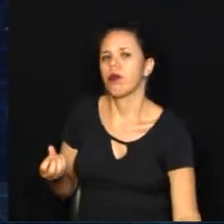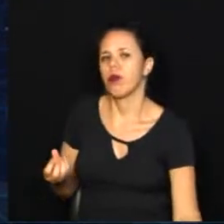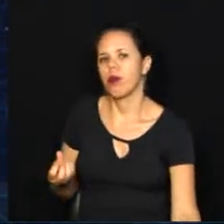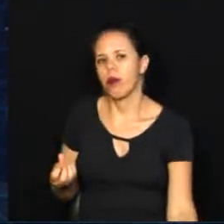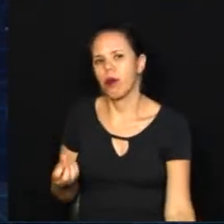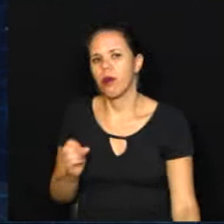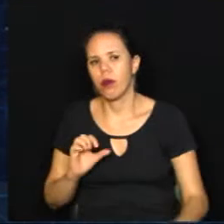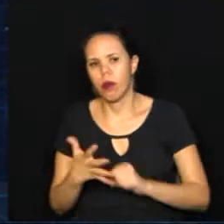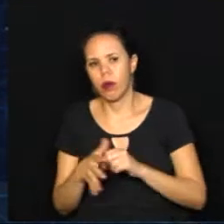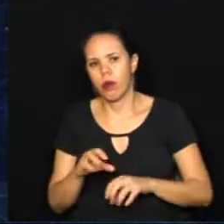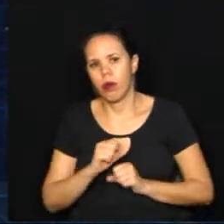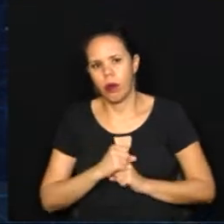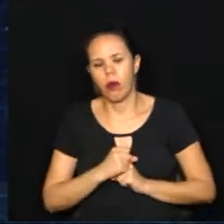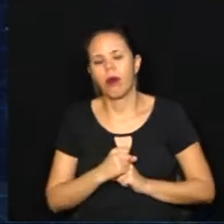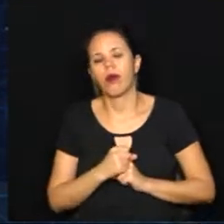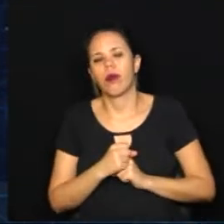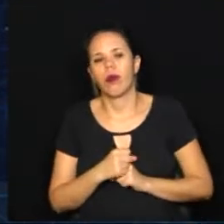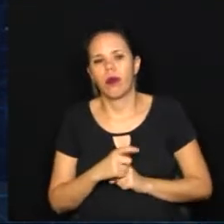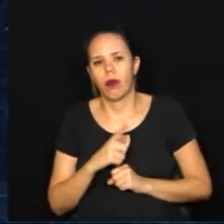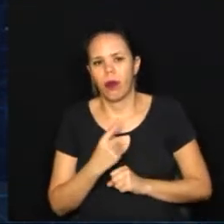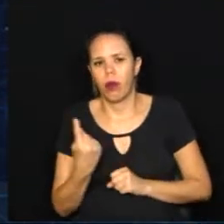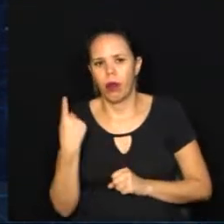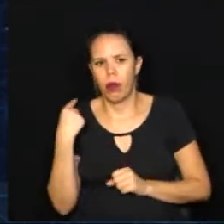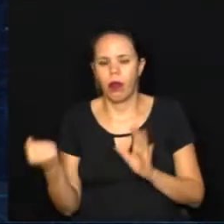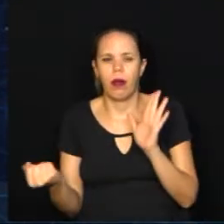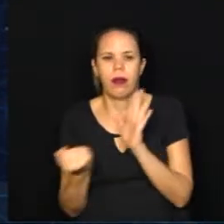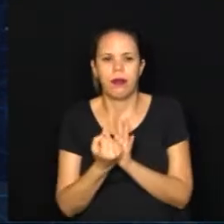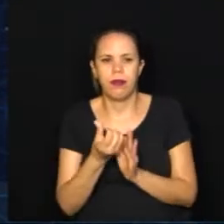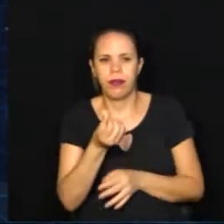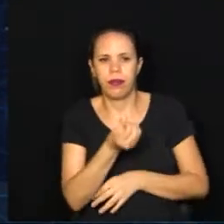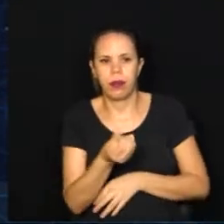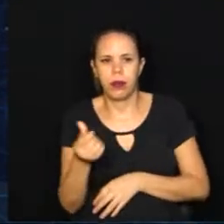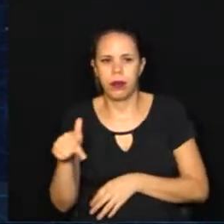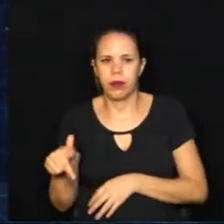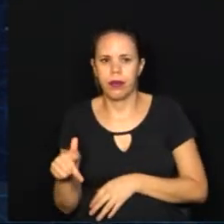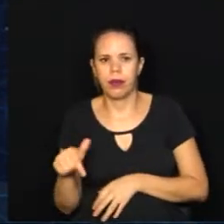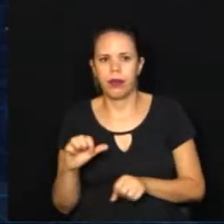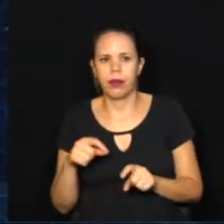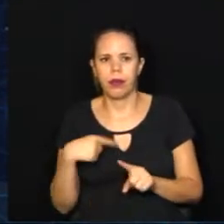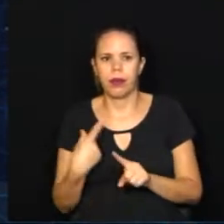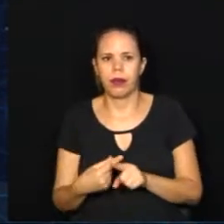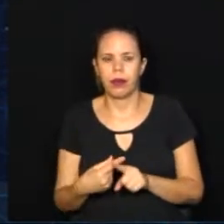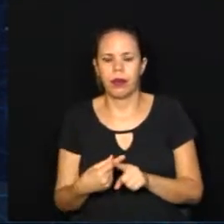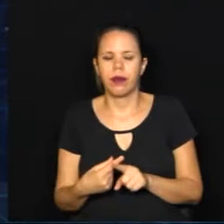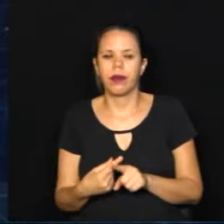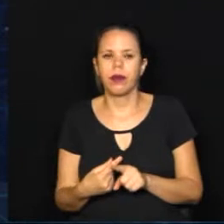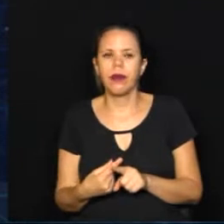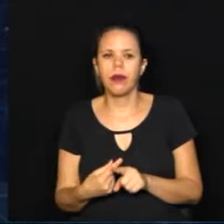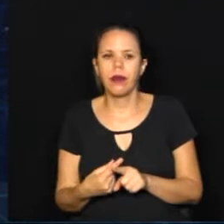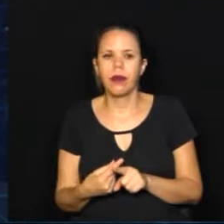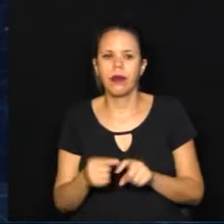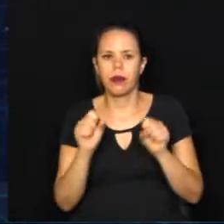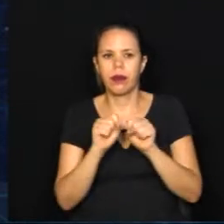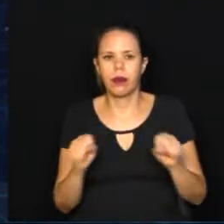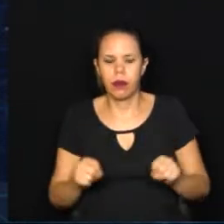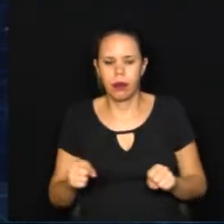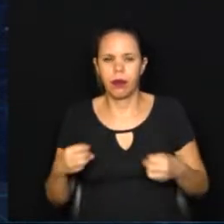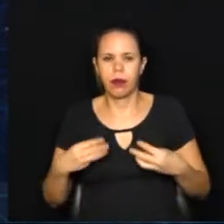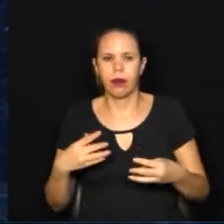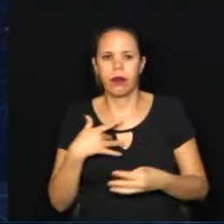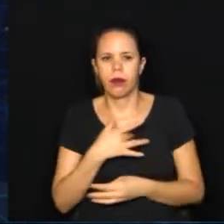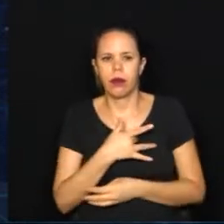78.506 casos. Lembrando que nós tivemos o registro de 67 casos a mais e o sistema do Ministério da Saúde